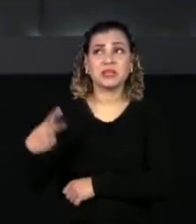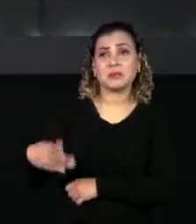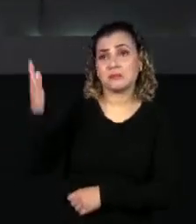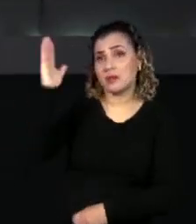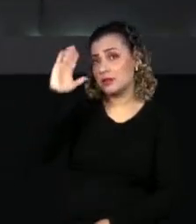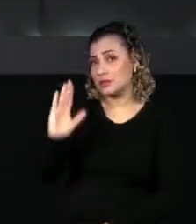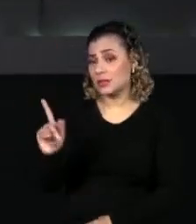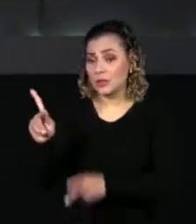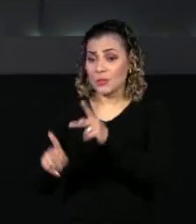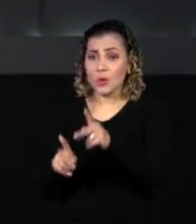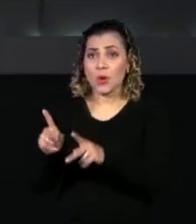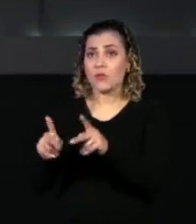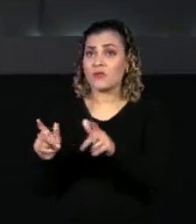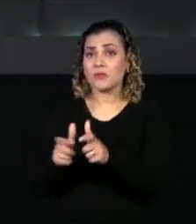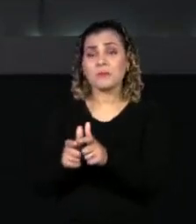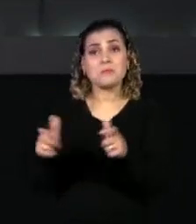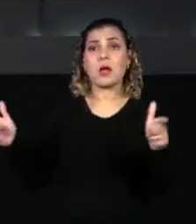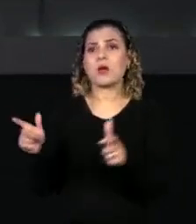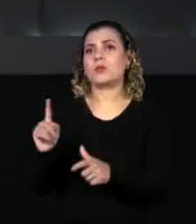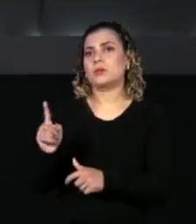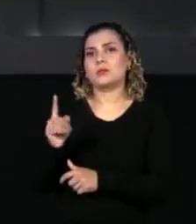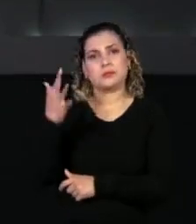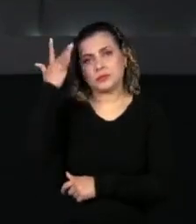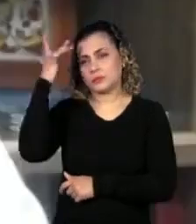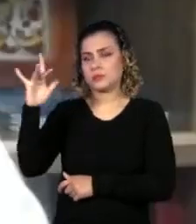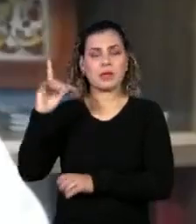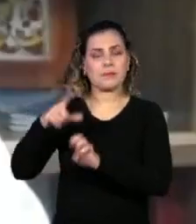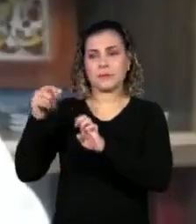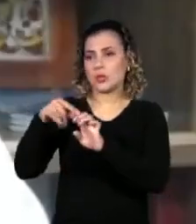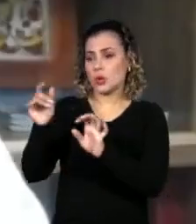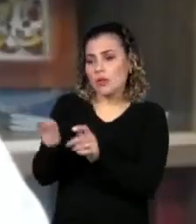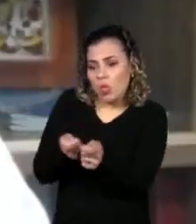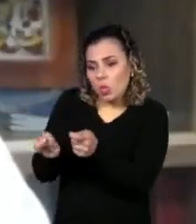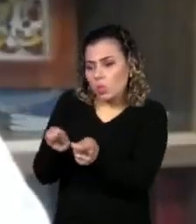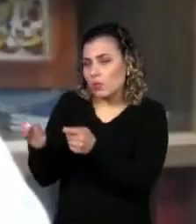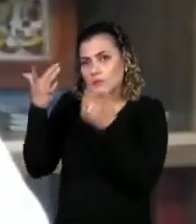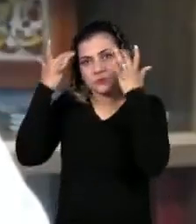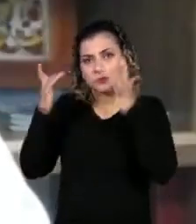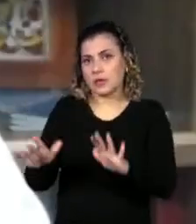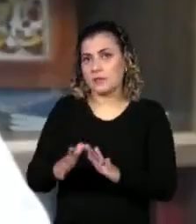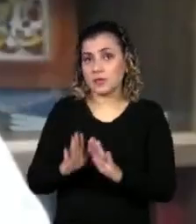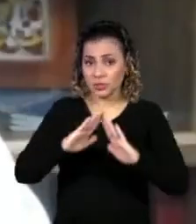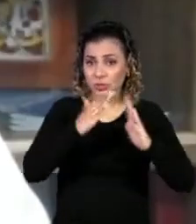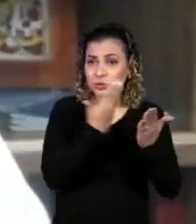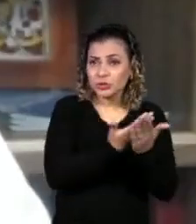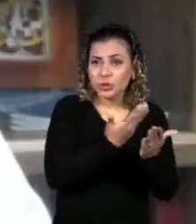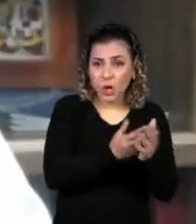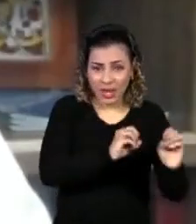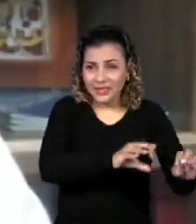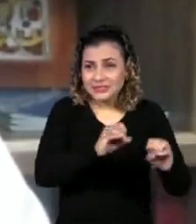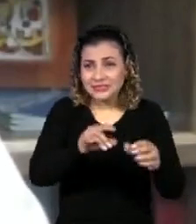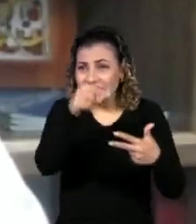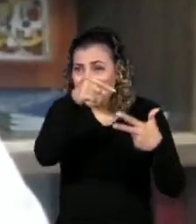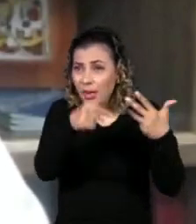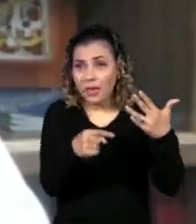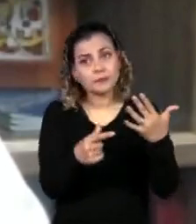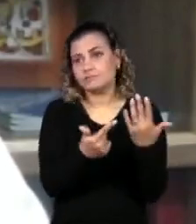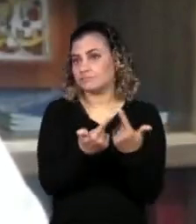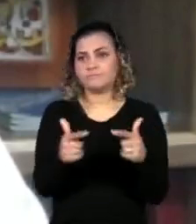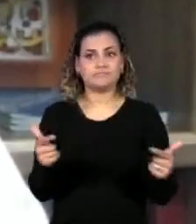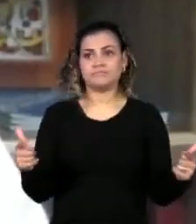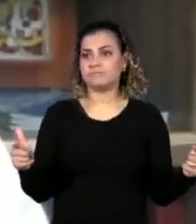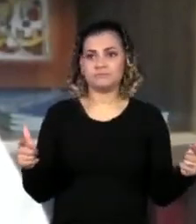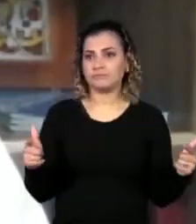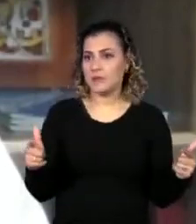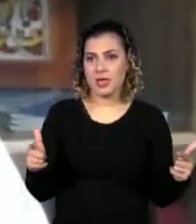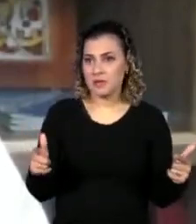né, brasileiras, a gente ainda não sabe empreender, né? Nossa escola não é uma escola que ainda, né, desafortunadamente,